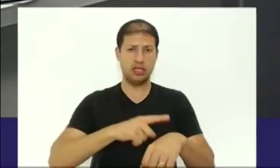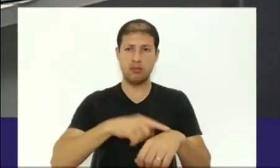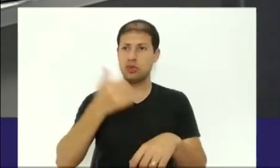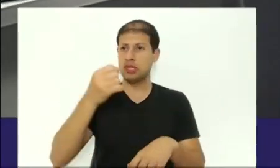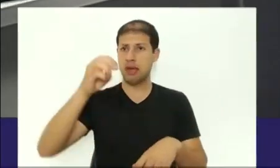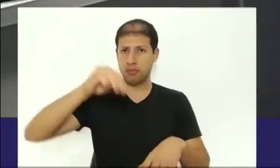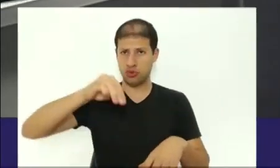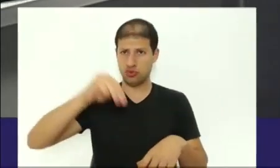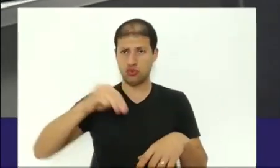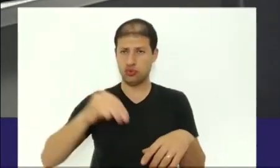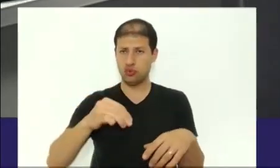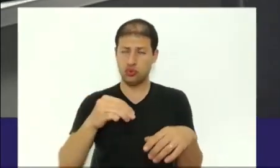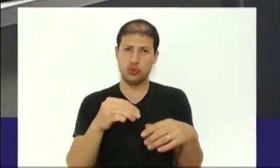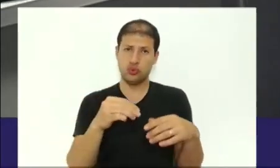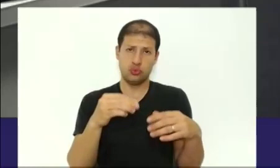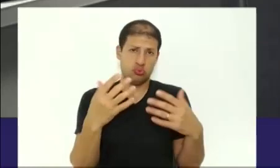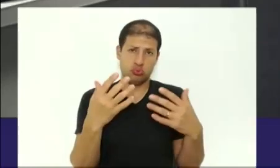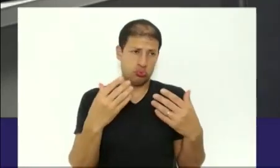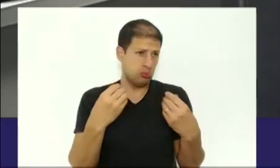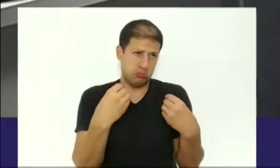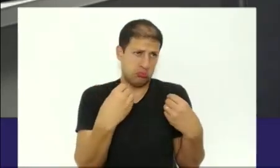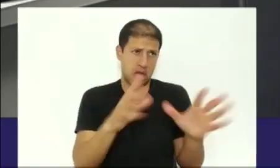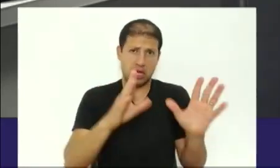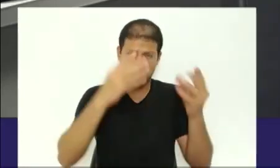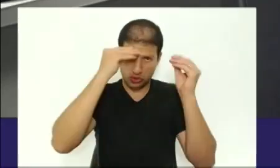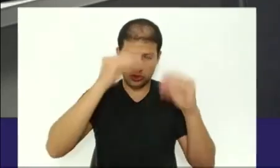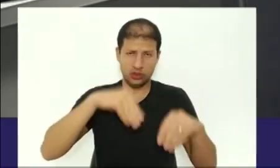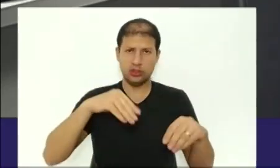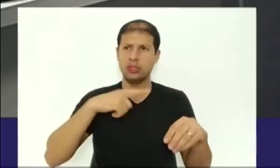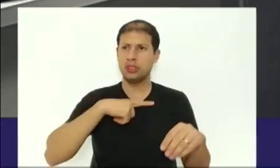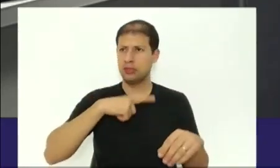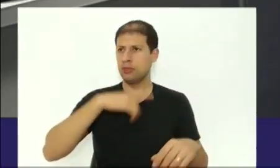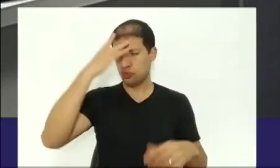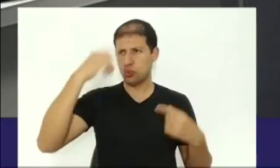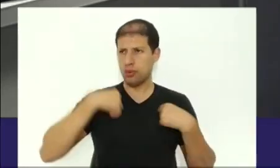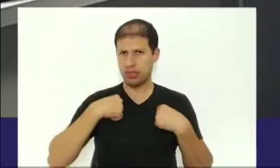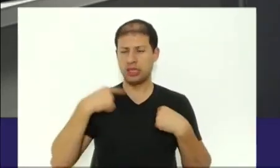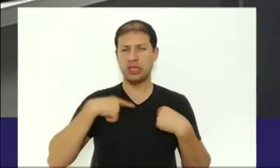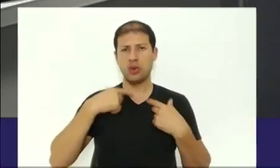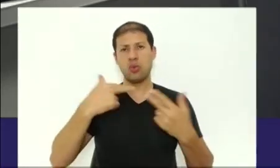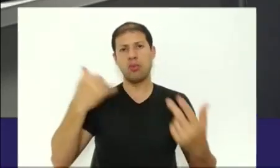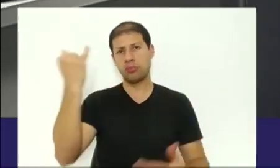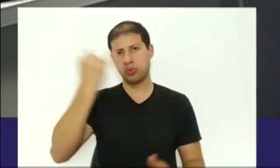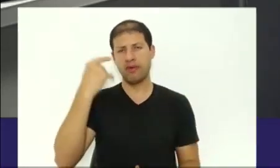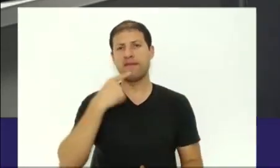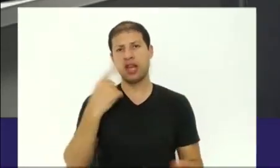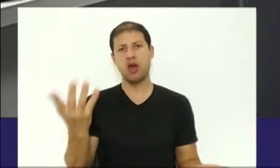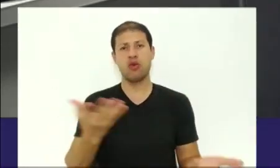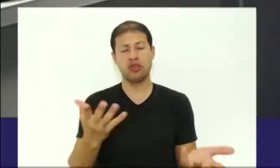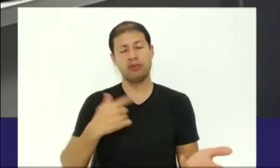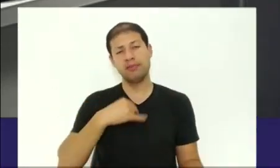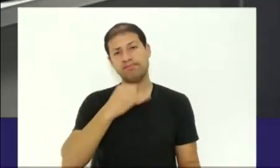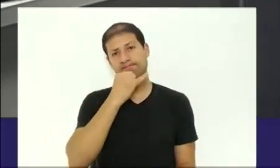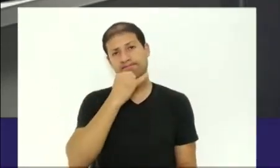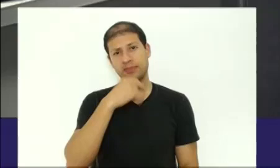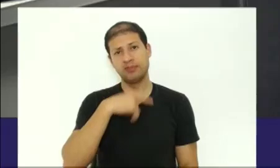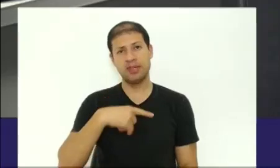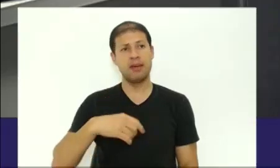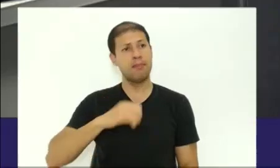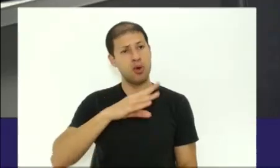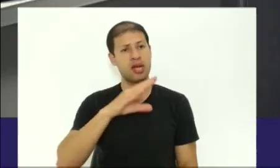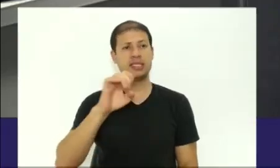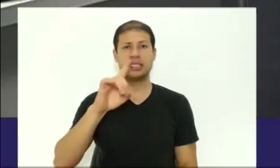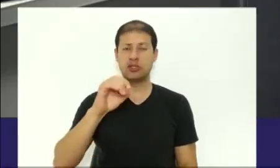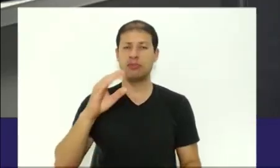Porque tem pessoas igual eu que tinha coisas importantes para falar hoje e infelizmente nós vamos embora apenas mais cedo para casa, que no